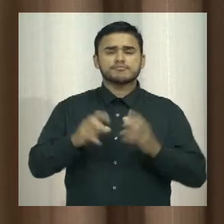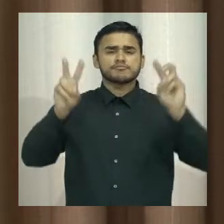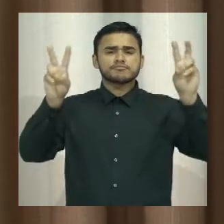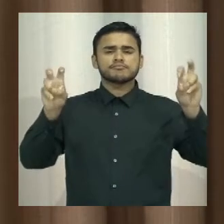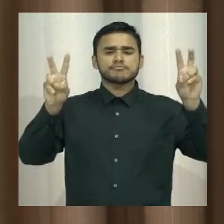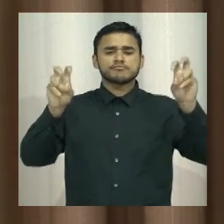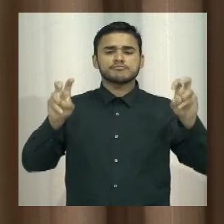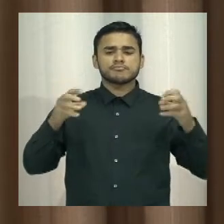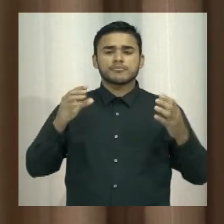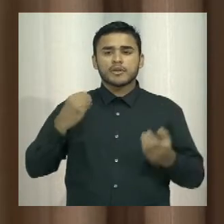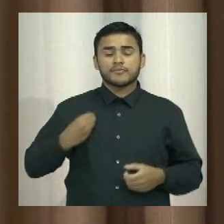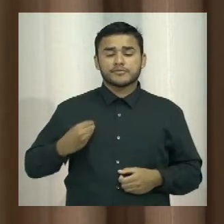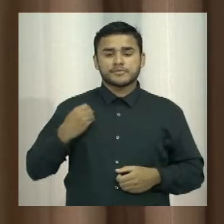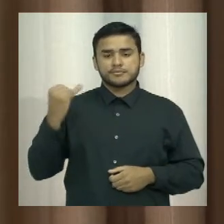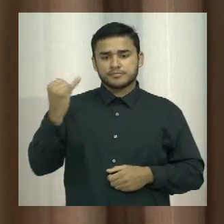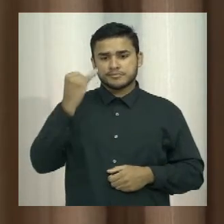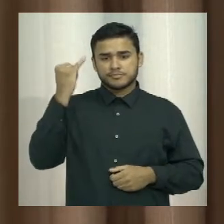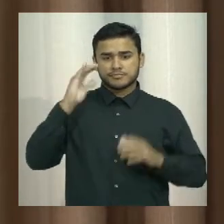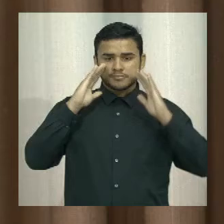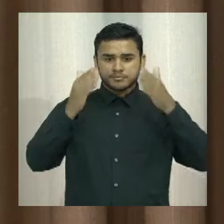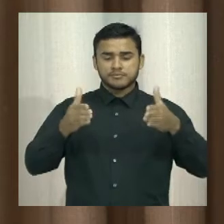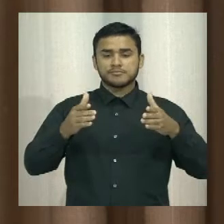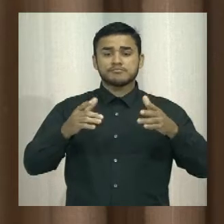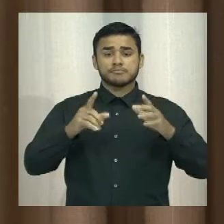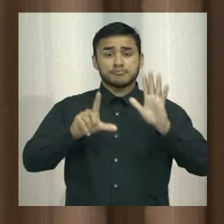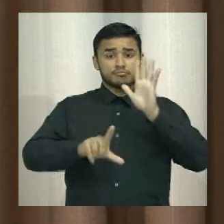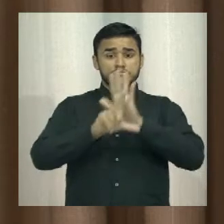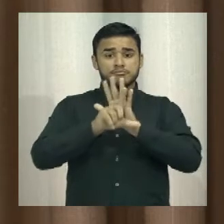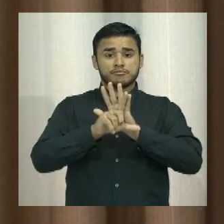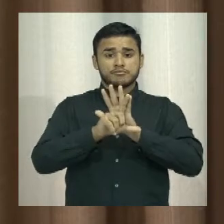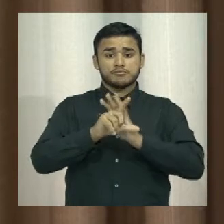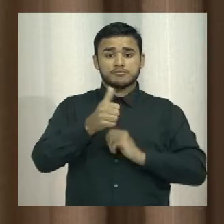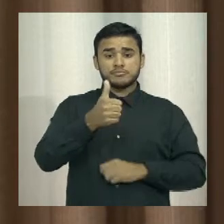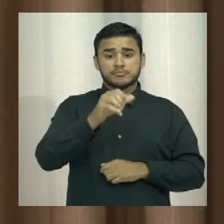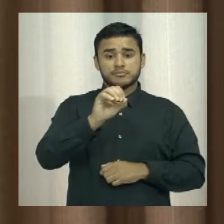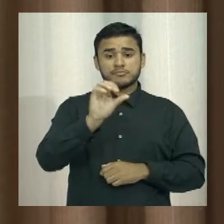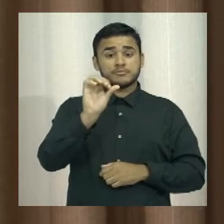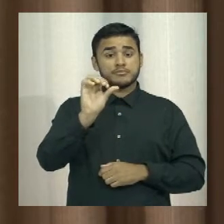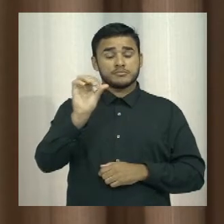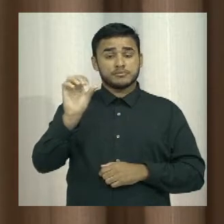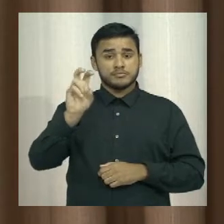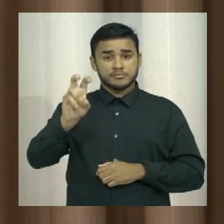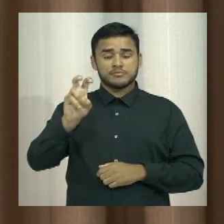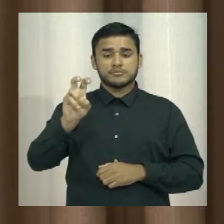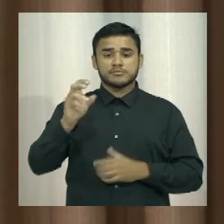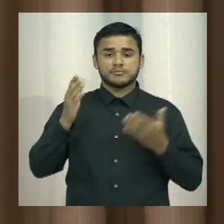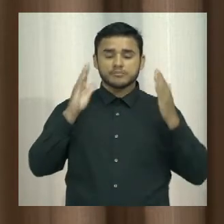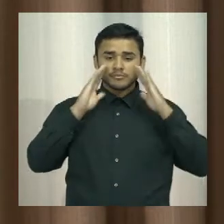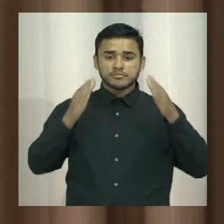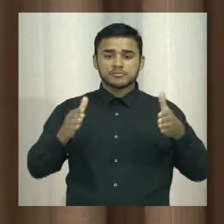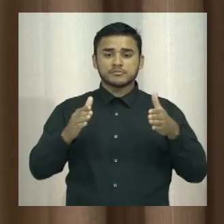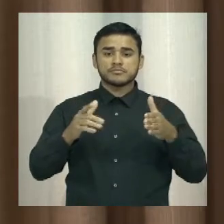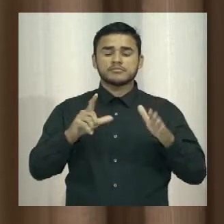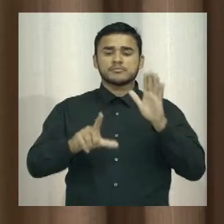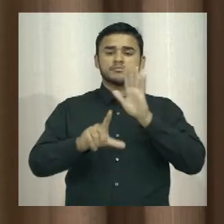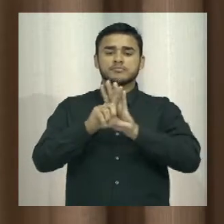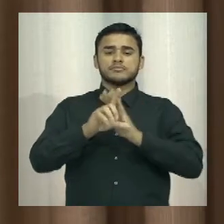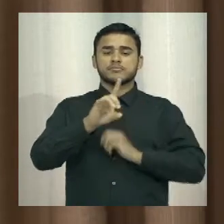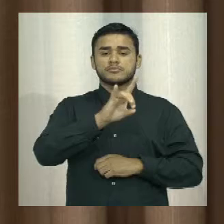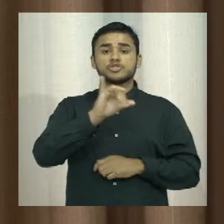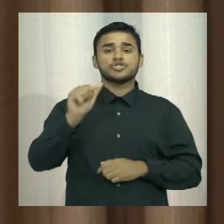tratando sobre a questão da vida, que em Fortaleza existe uma lei, que é a lei de número 10.665. A lei que institui o dia